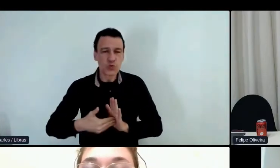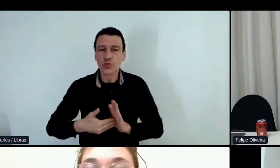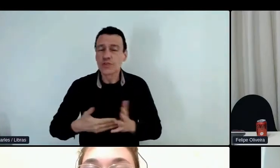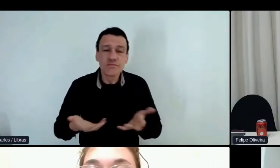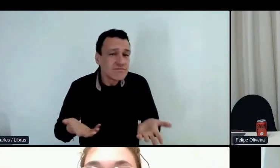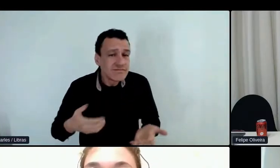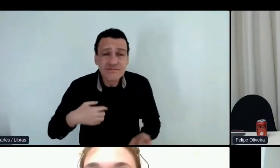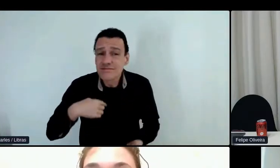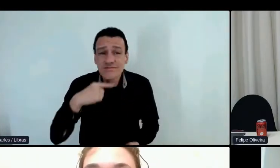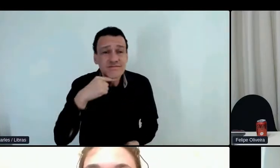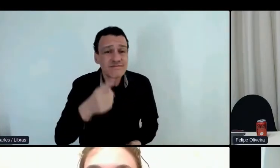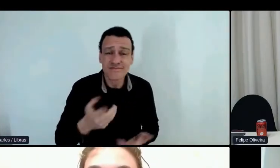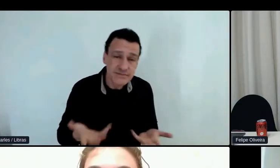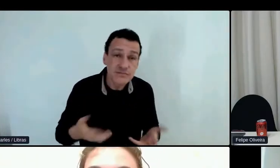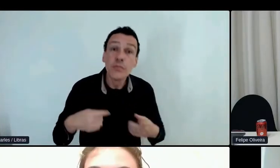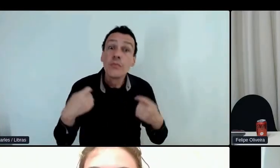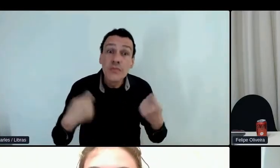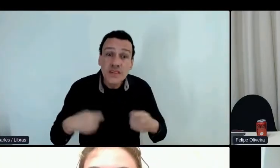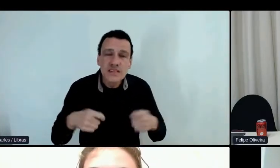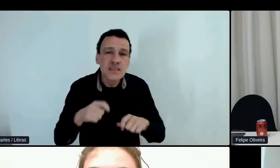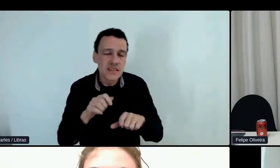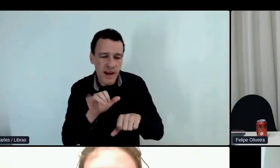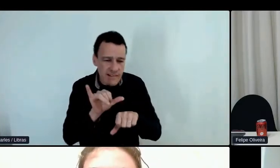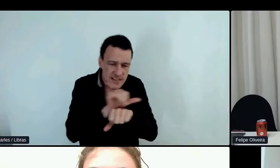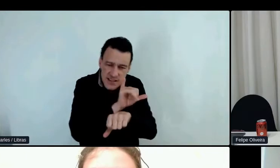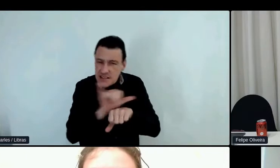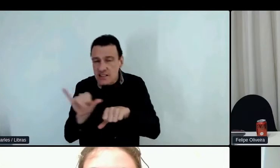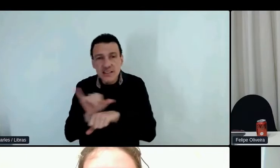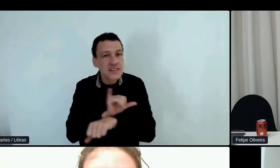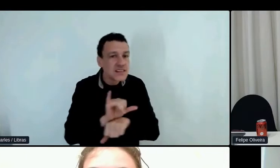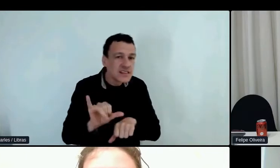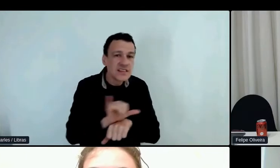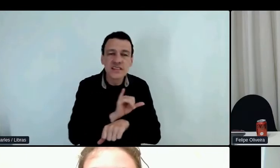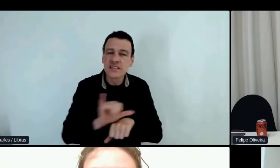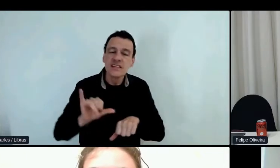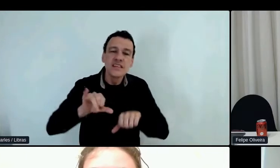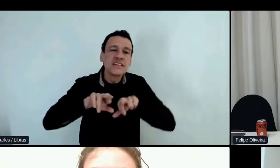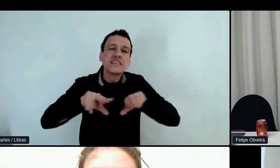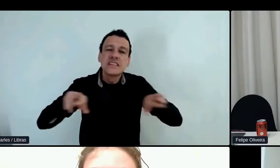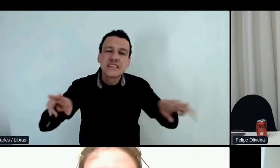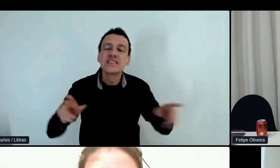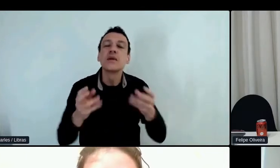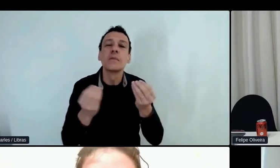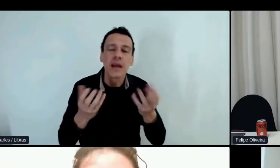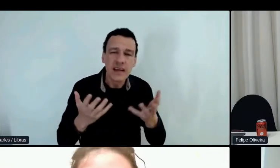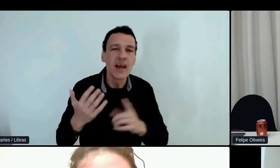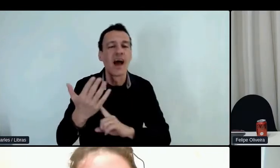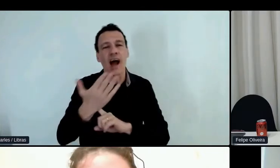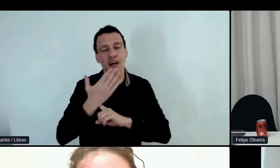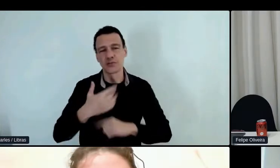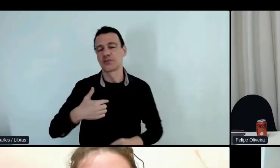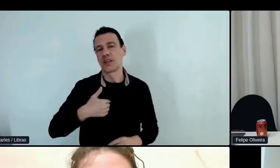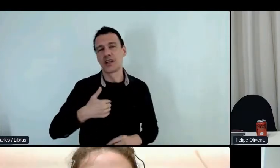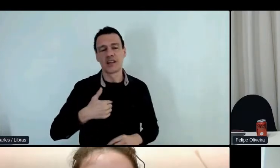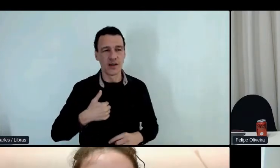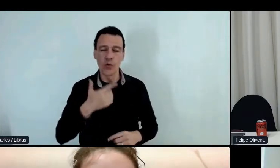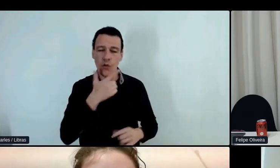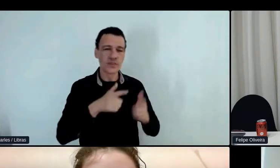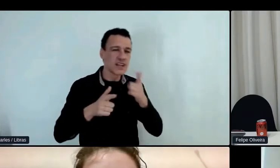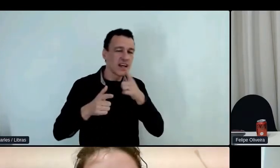esse mundo que está aí e nós não podemos mudar. A parte sensorial, a gente não tem como controlar